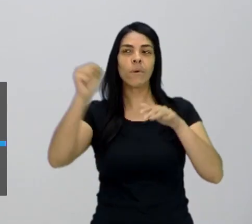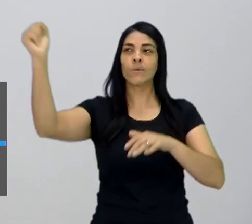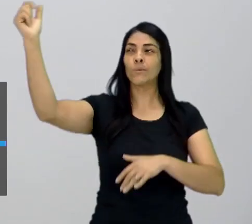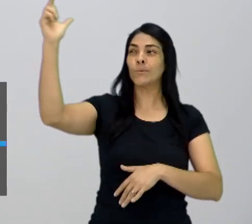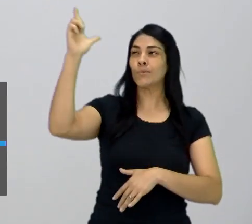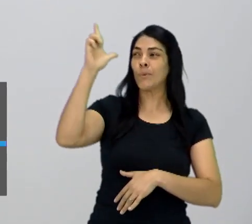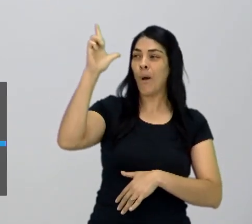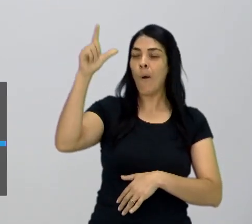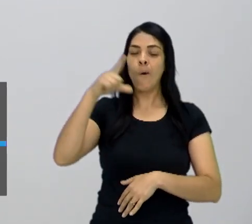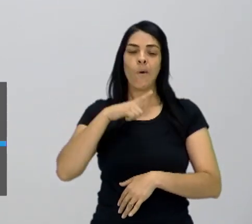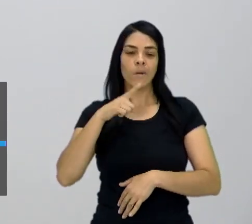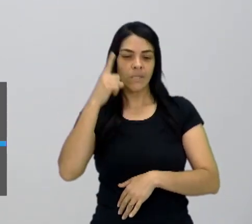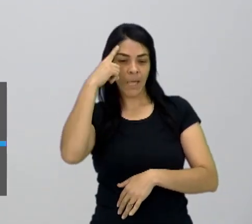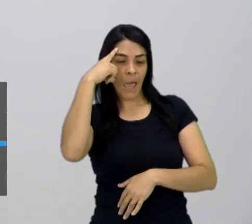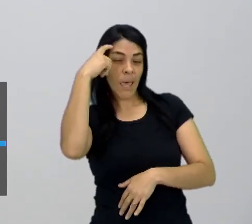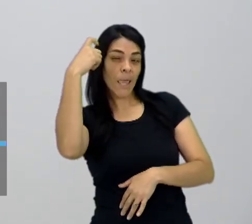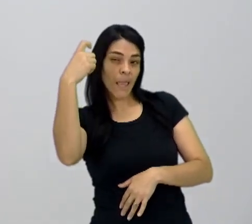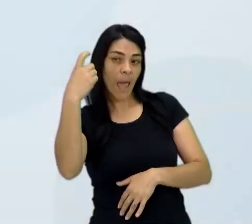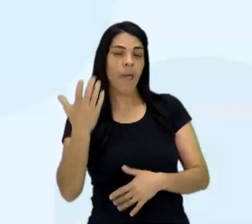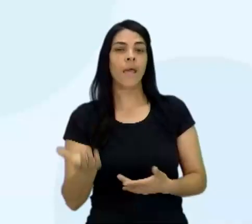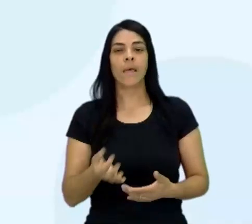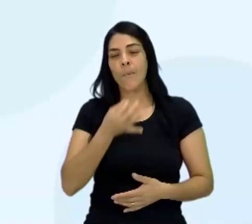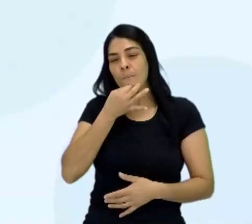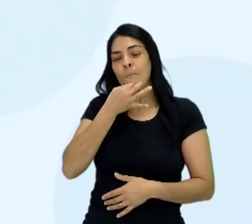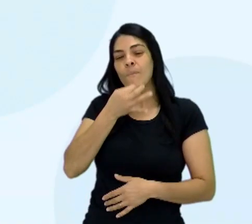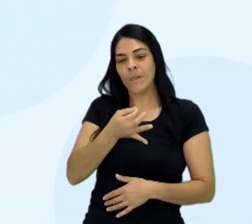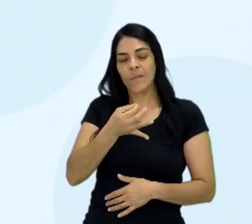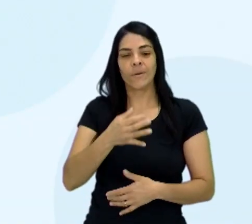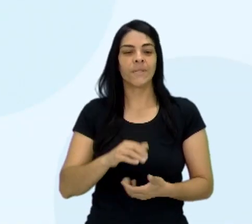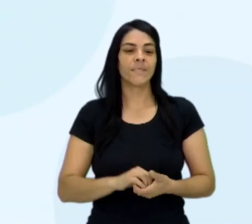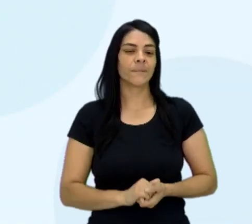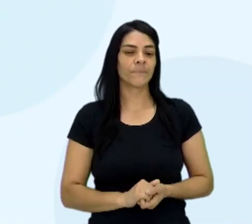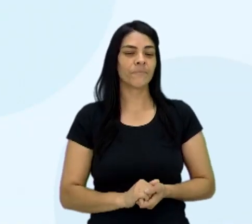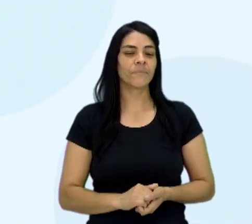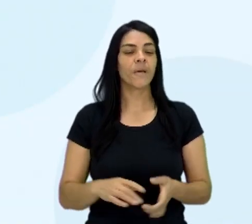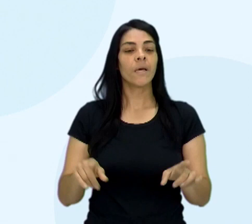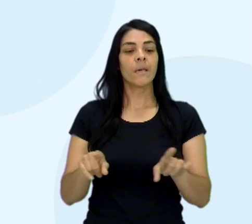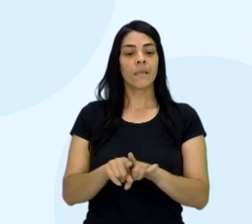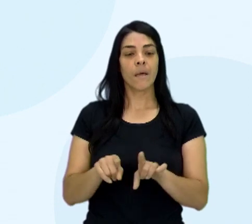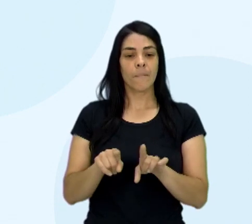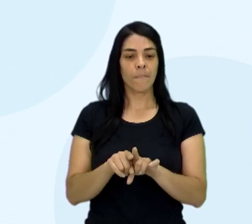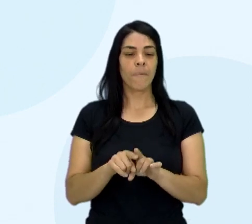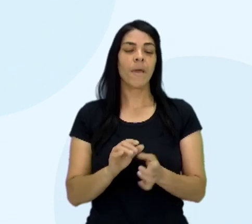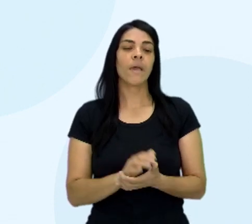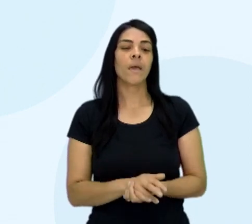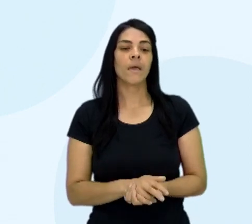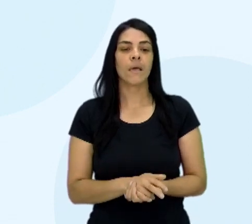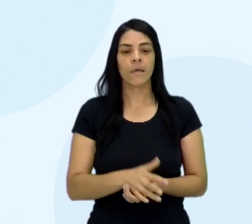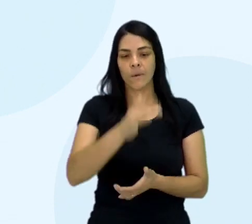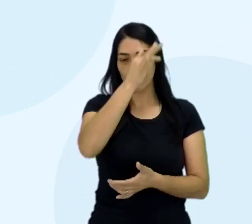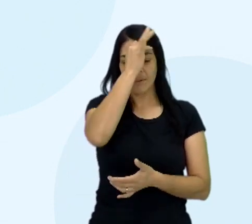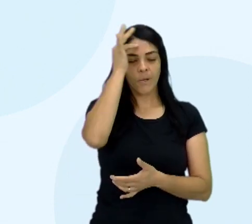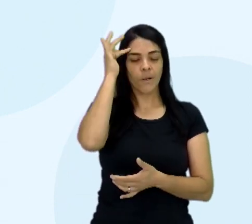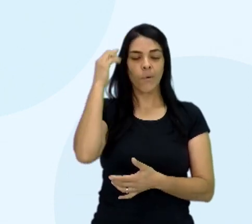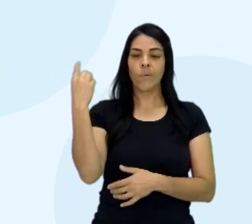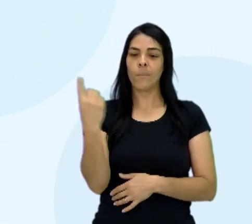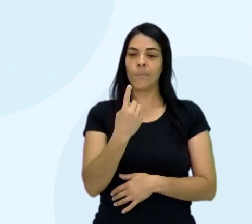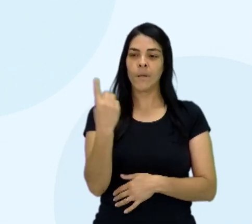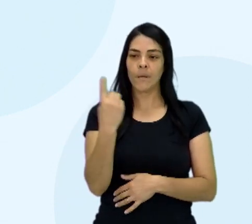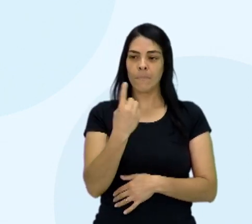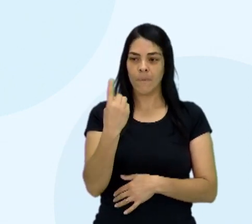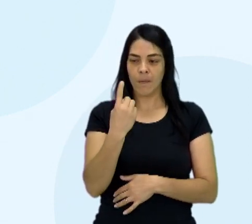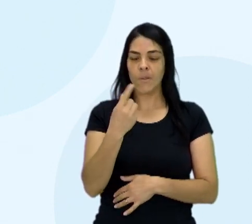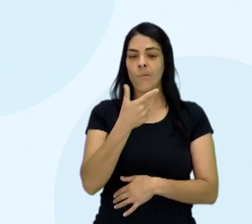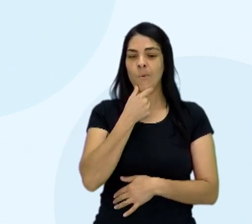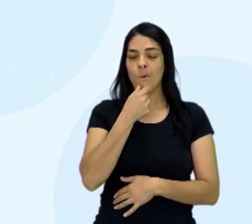algumas concepções. Olhando aí na tela novamente para vocês, ó. Ele também foi foi considerado o primeiro matemático que fez